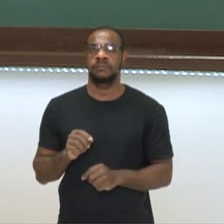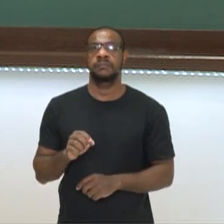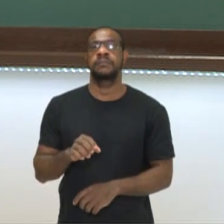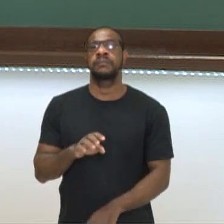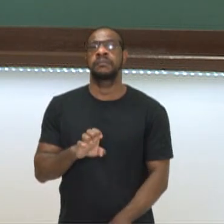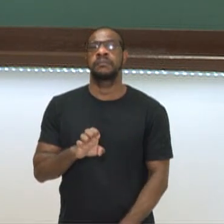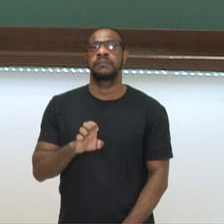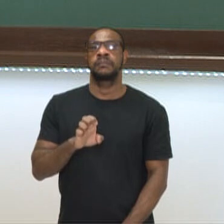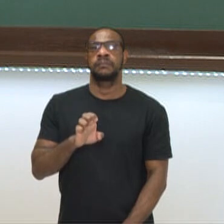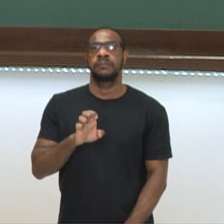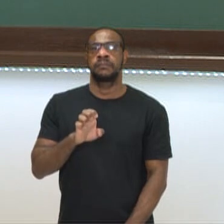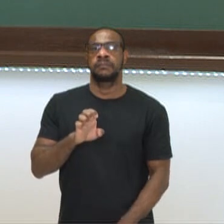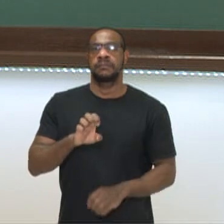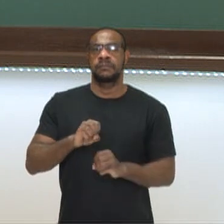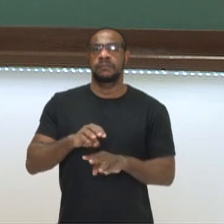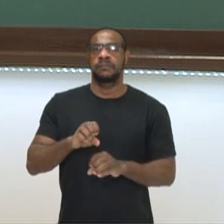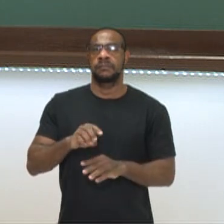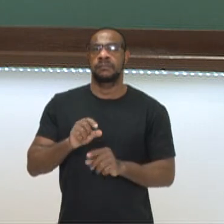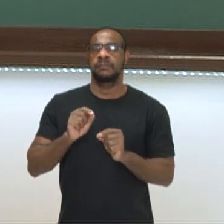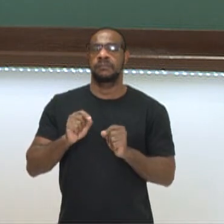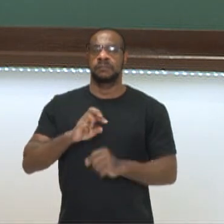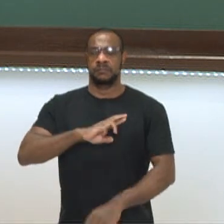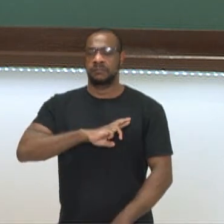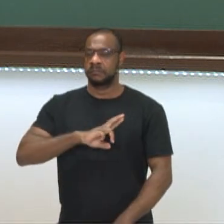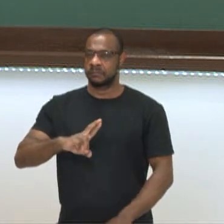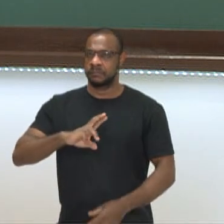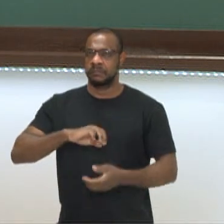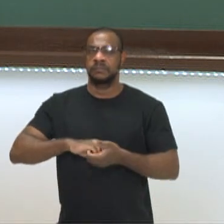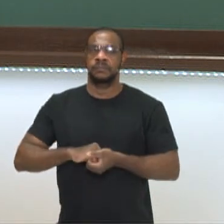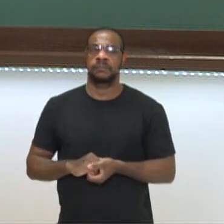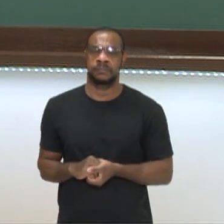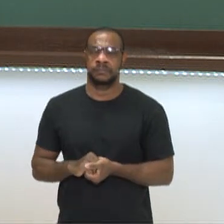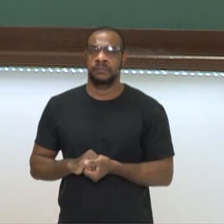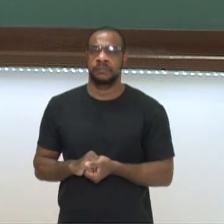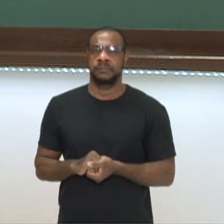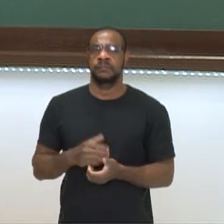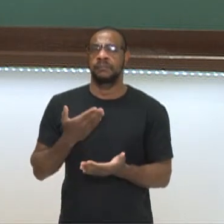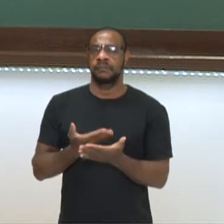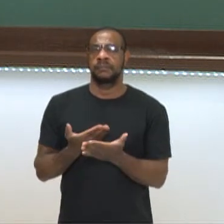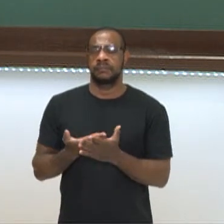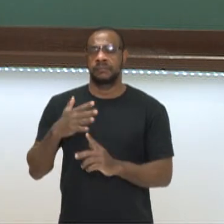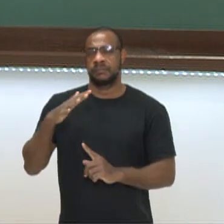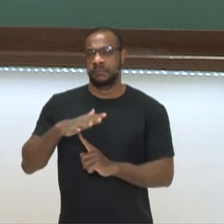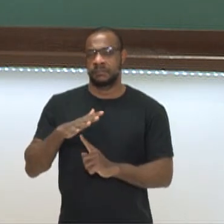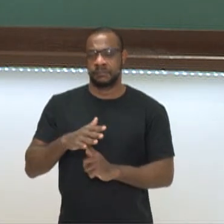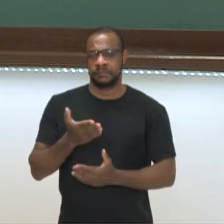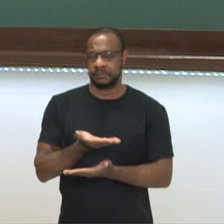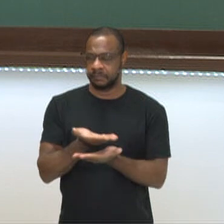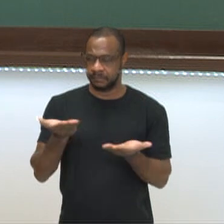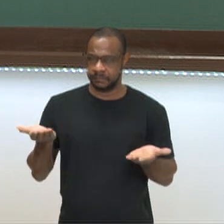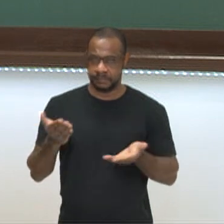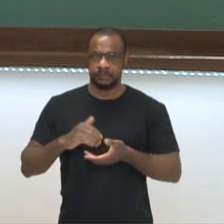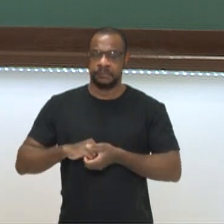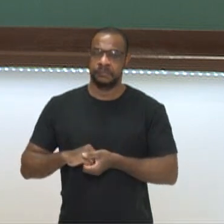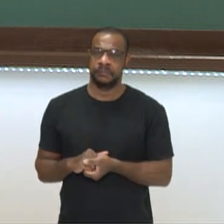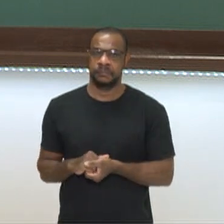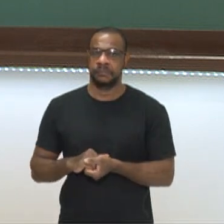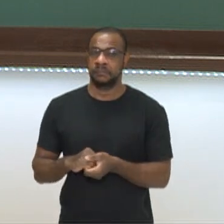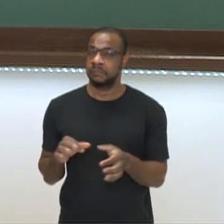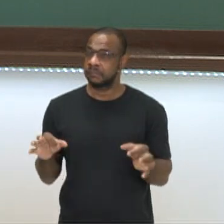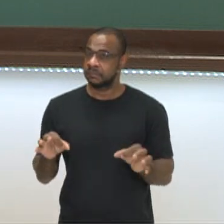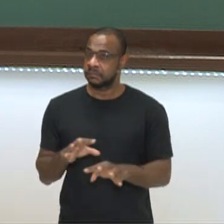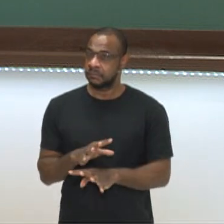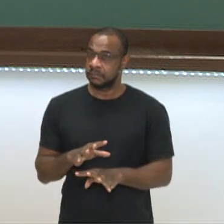Paraná sua, a minha nossa Aula Paraná de Ensino Religioso. Estão